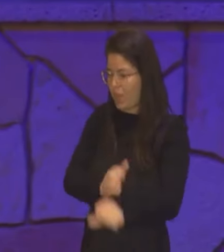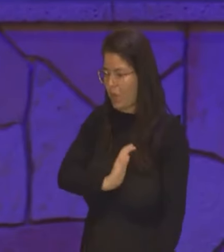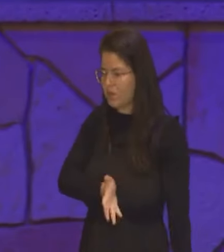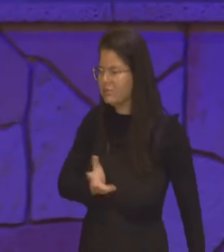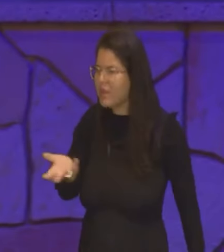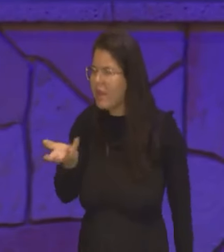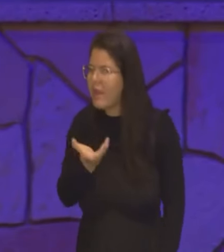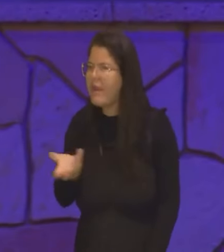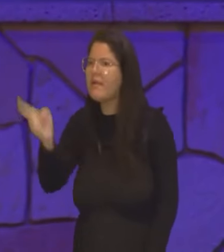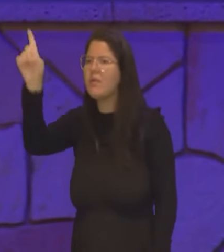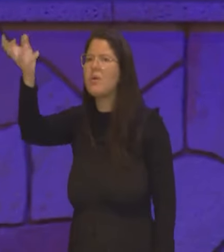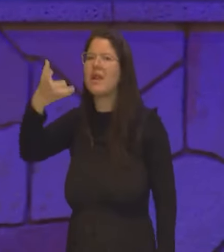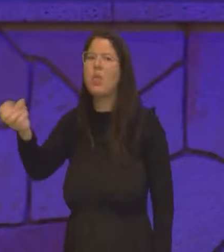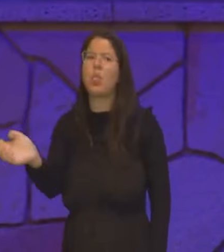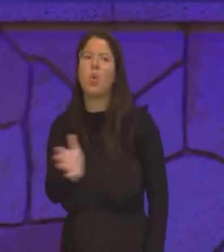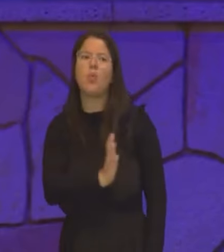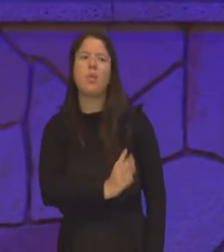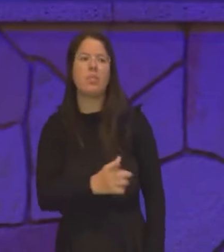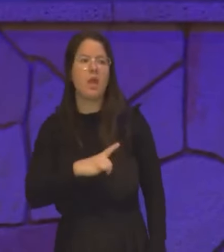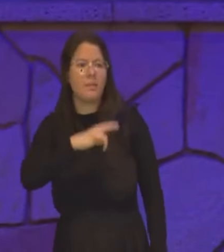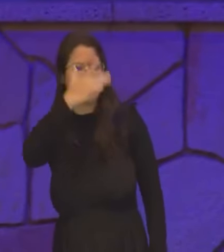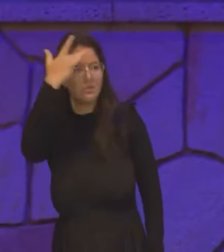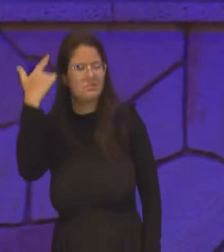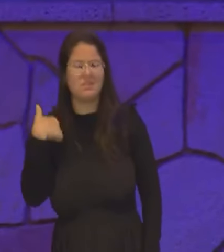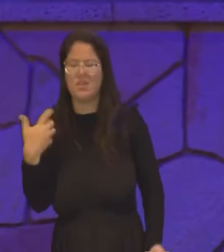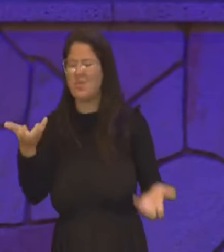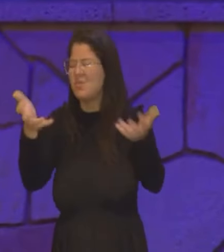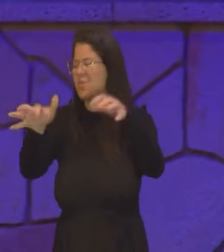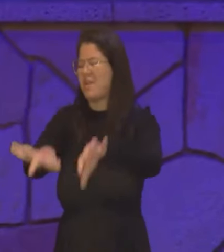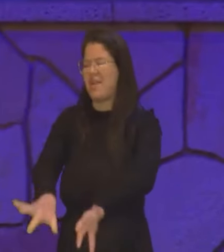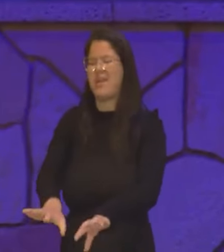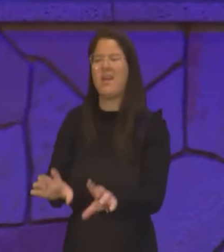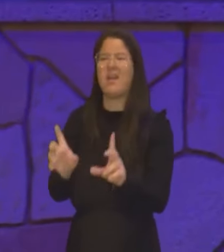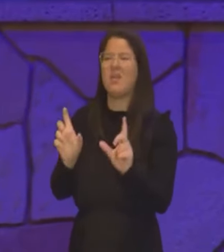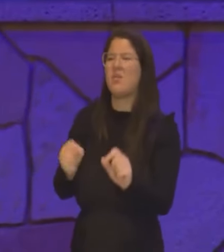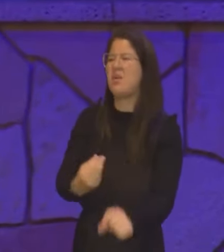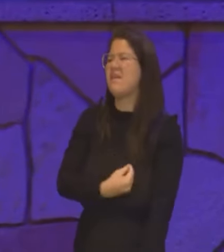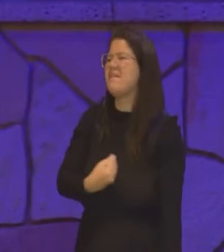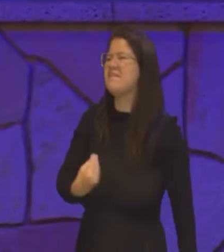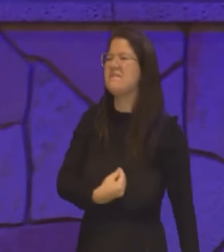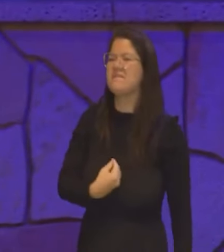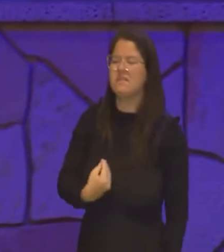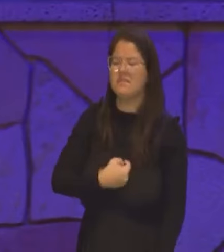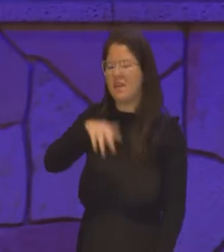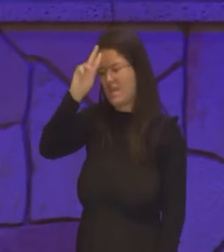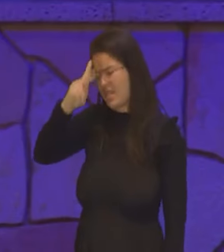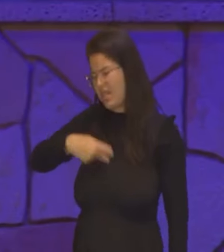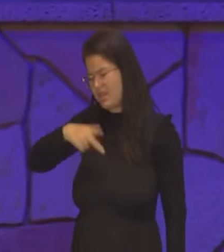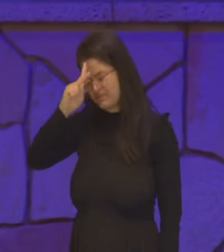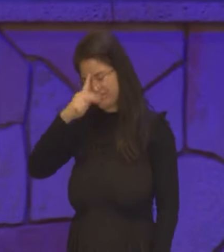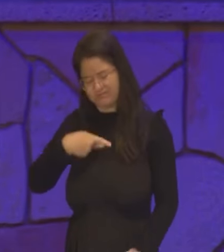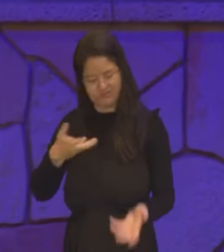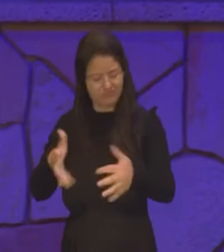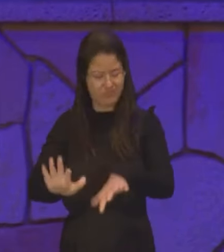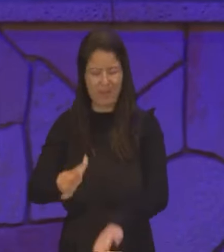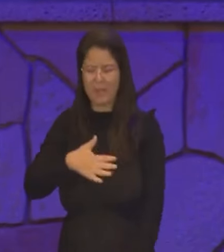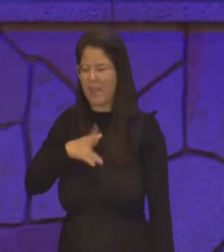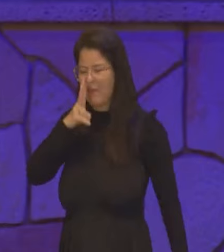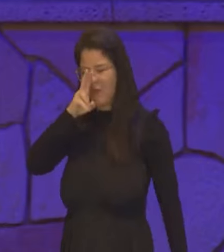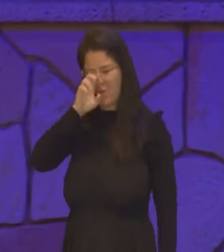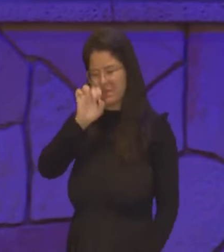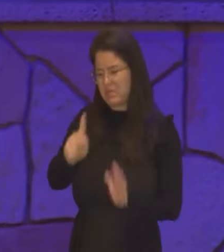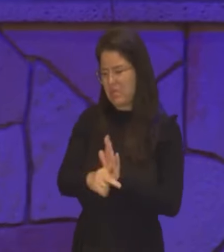Eu quero um novo coração. Eu não quero mais, pastor, viver por mim mesmo, com as minhas